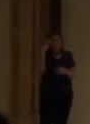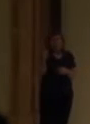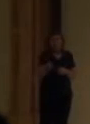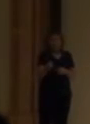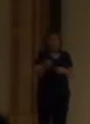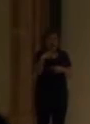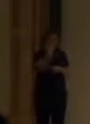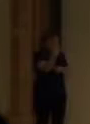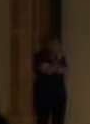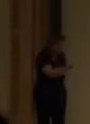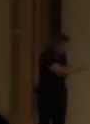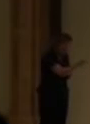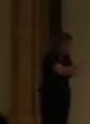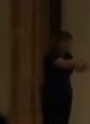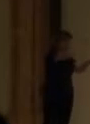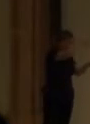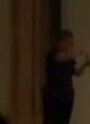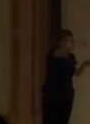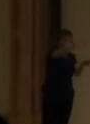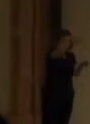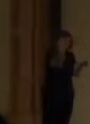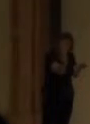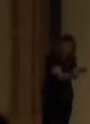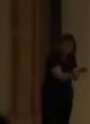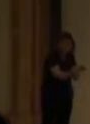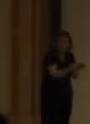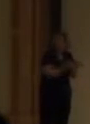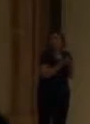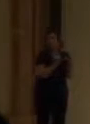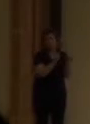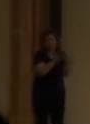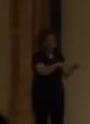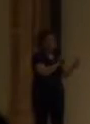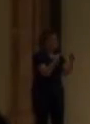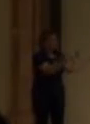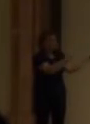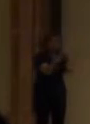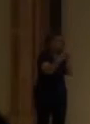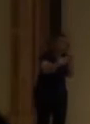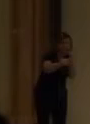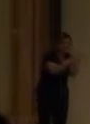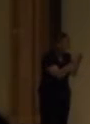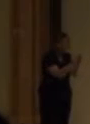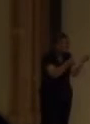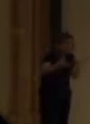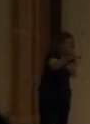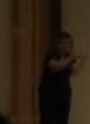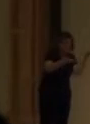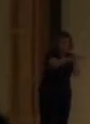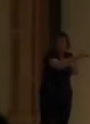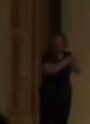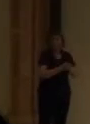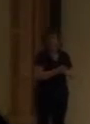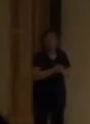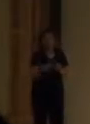de acalorada discussão. E então este é um momento fugaz em que o índio aparece de